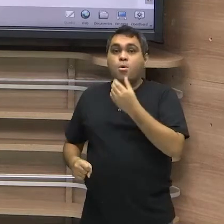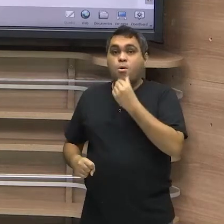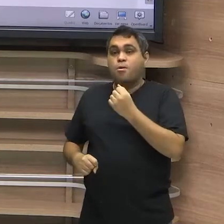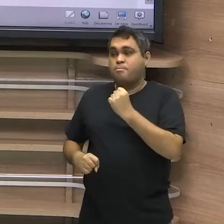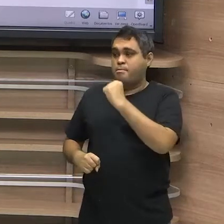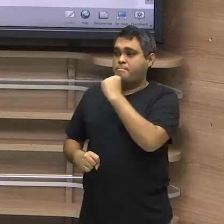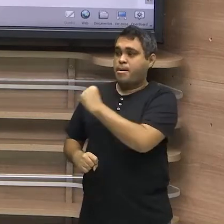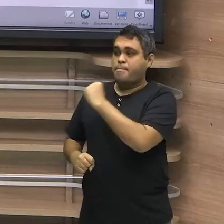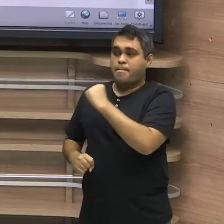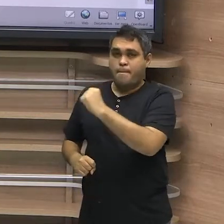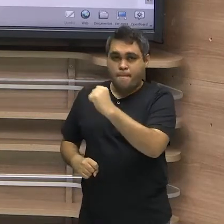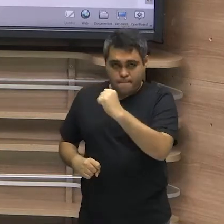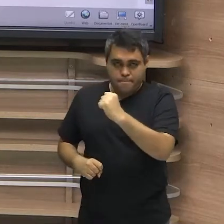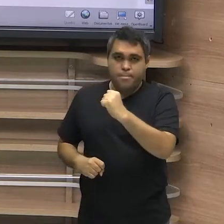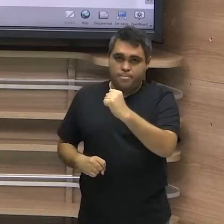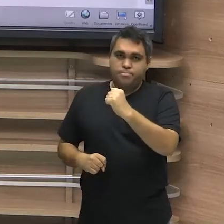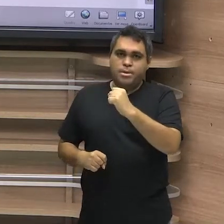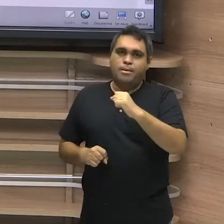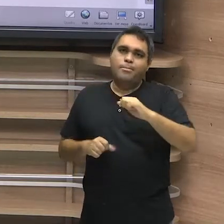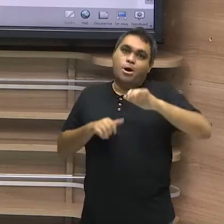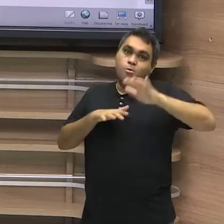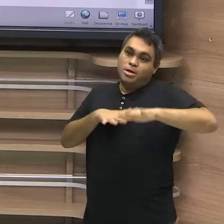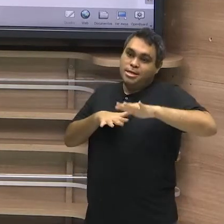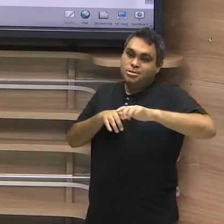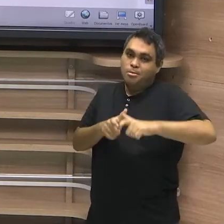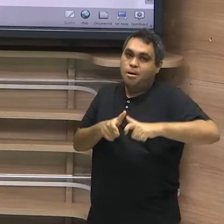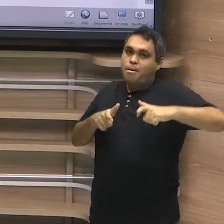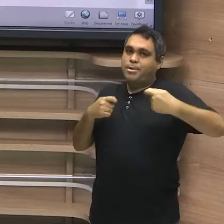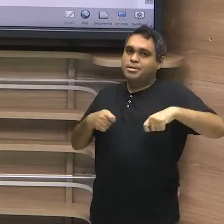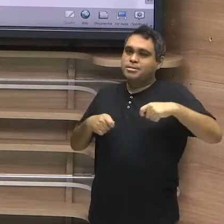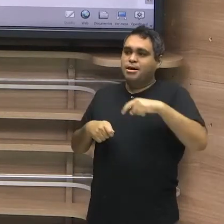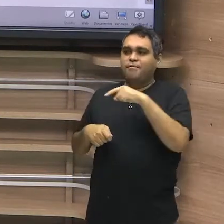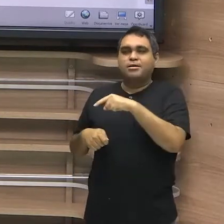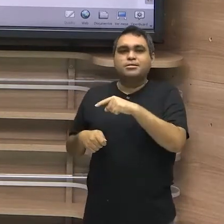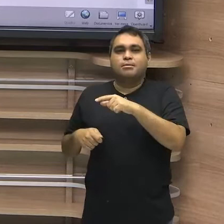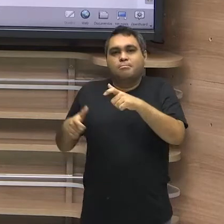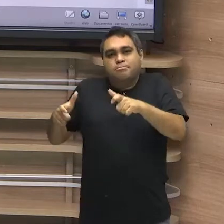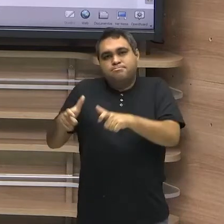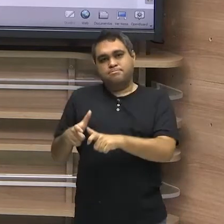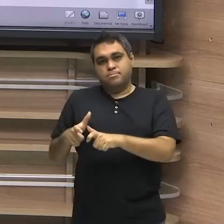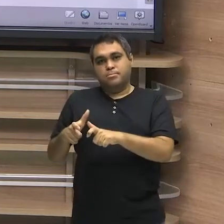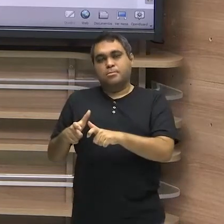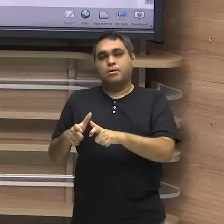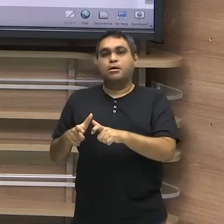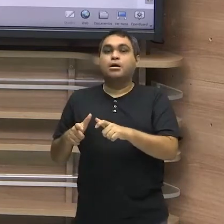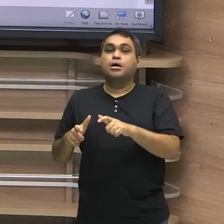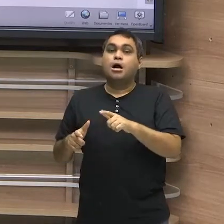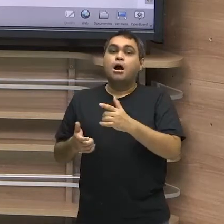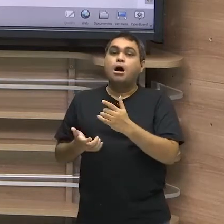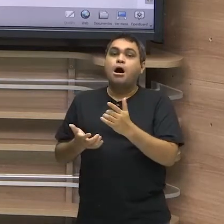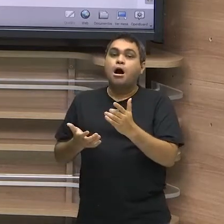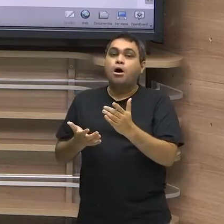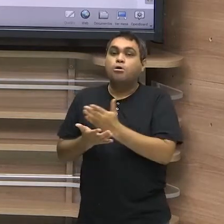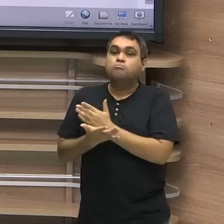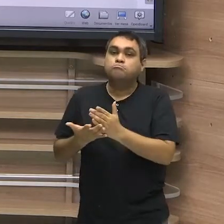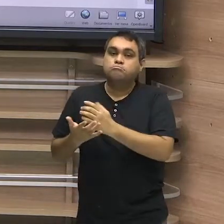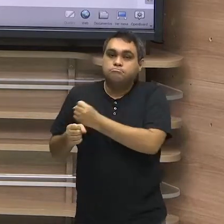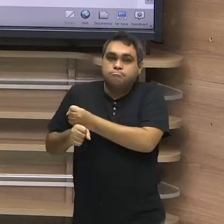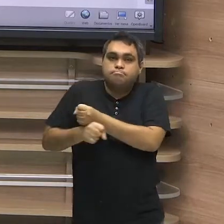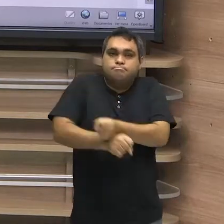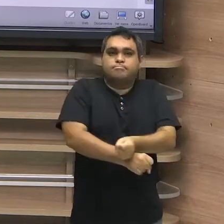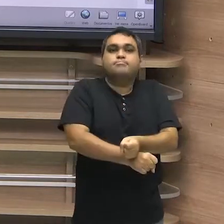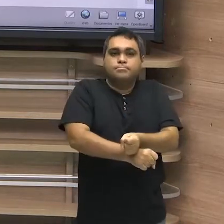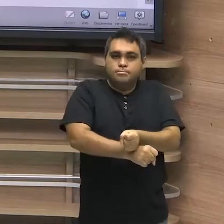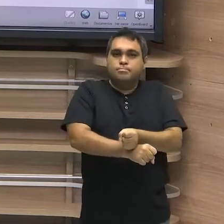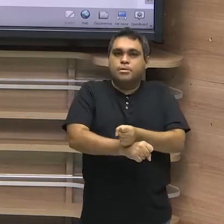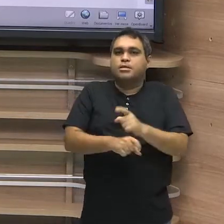uma balançada ali no exército deles, os homens que eram os mais fortes, né, da época, e escravizavam o restante da população e tomavam todas as